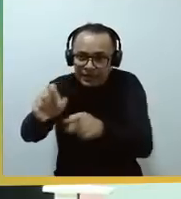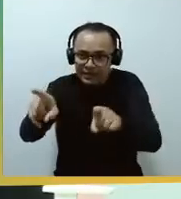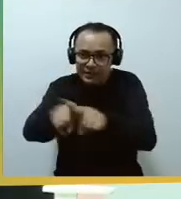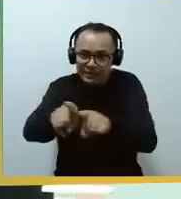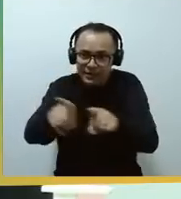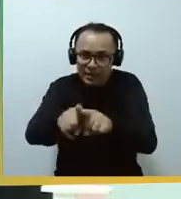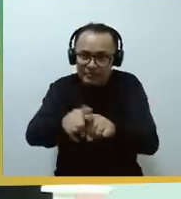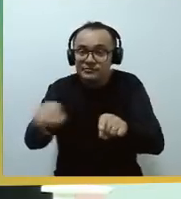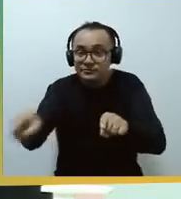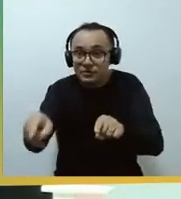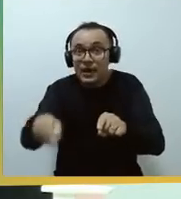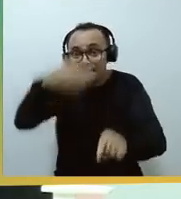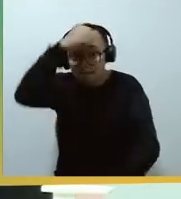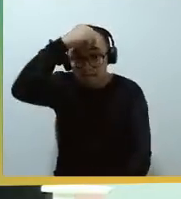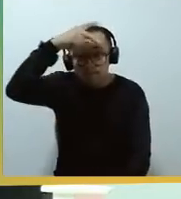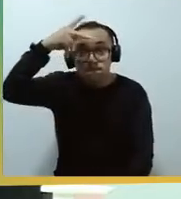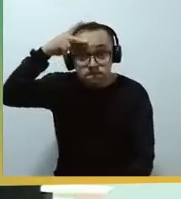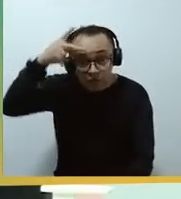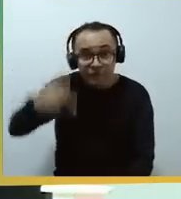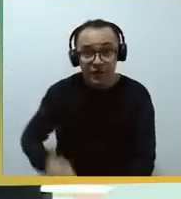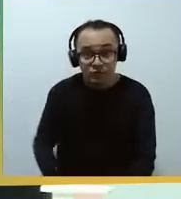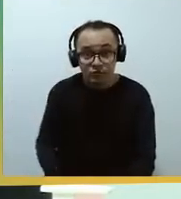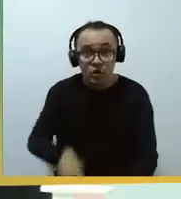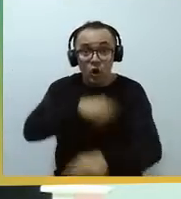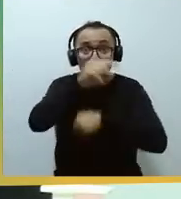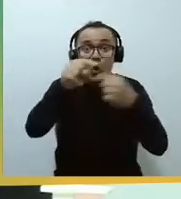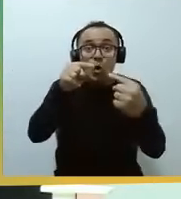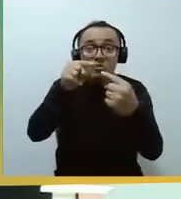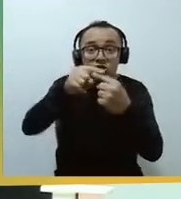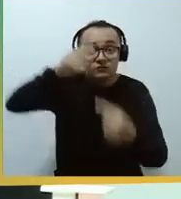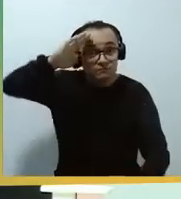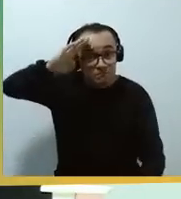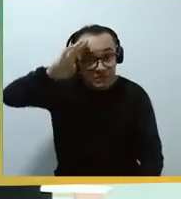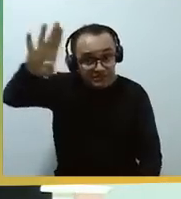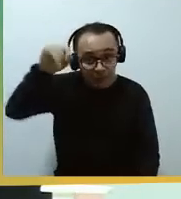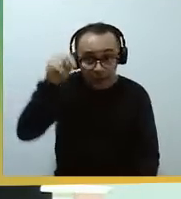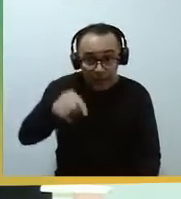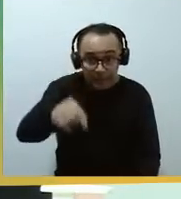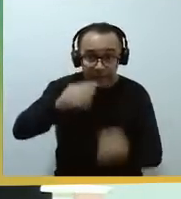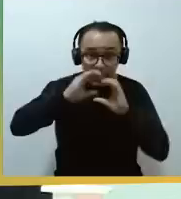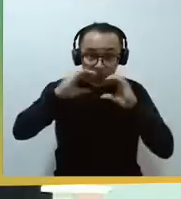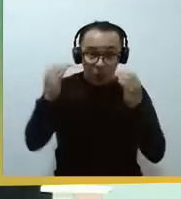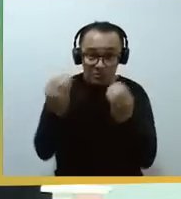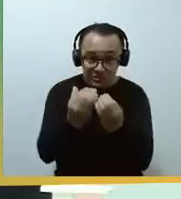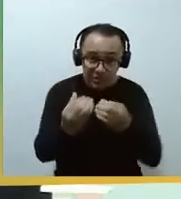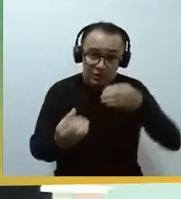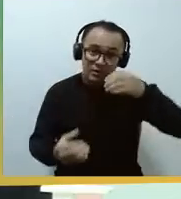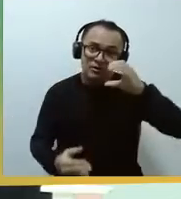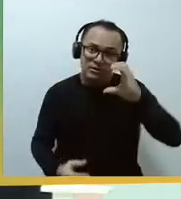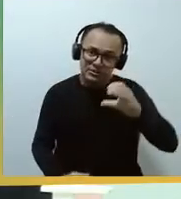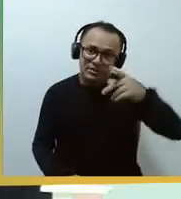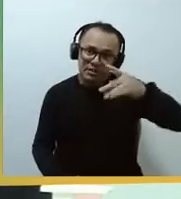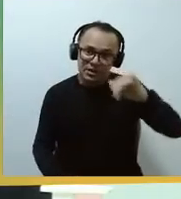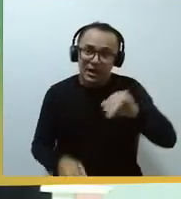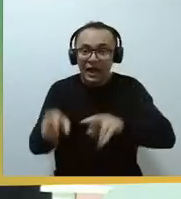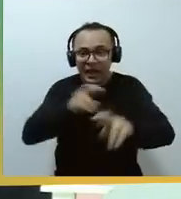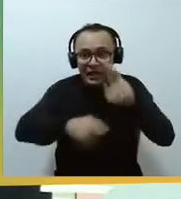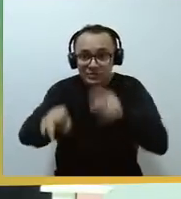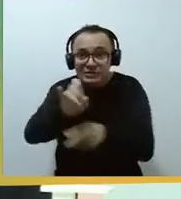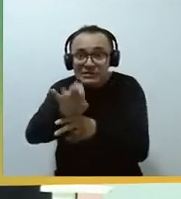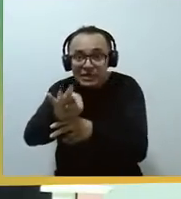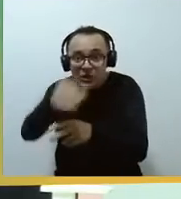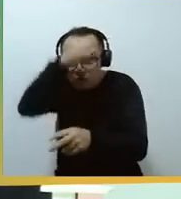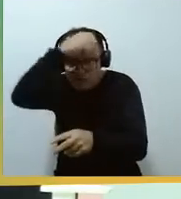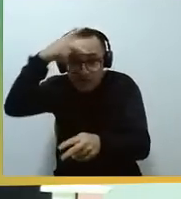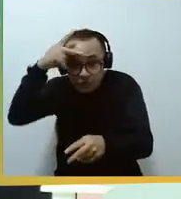prefeito, até porque o objetivo principal, quando foi iniciado essa comissão, era a relação da Serrana com a prefeitura, e não foi fugido do tema.